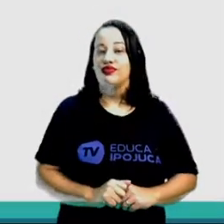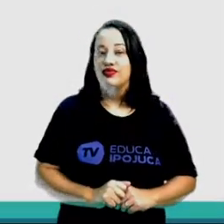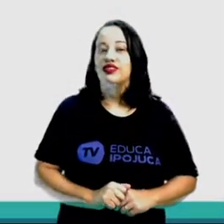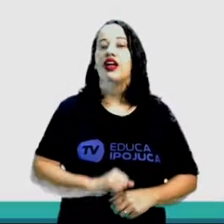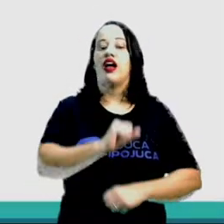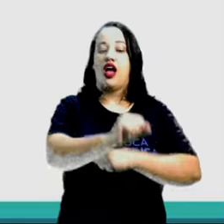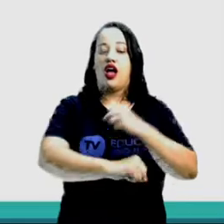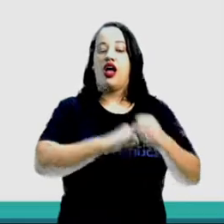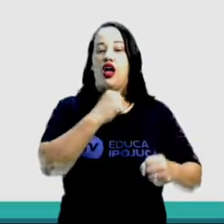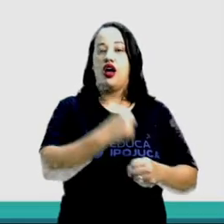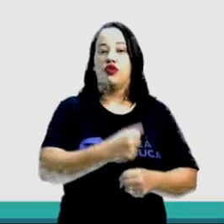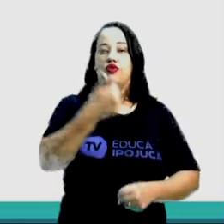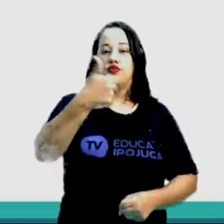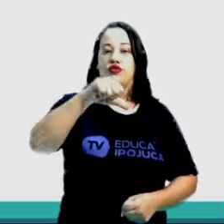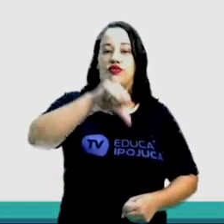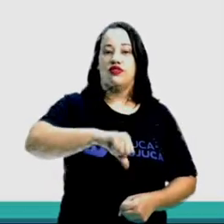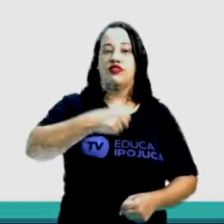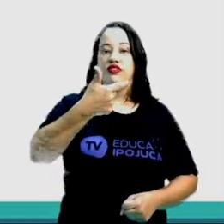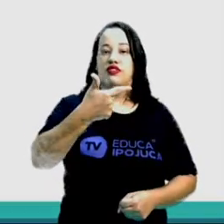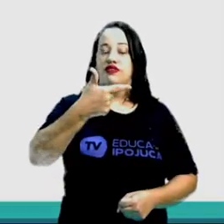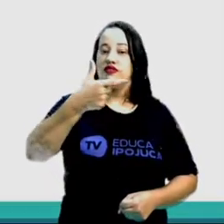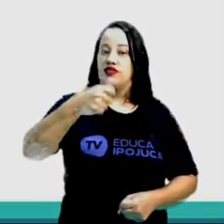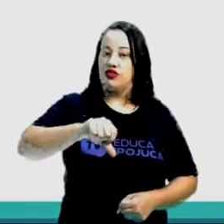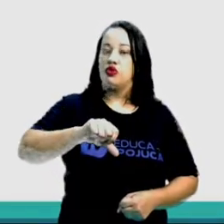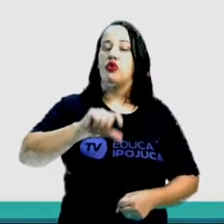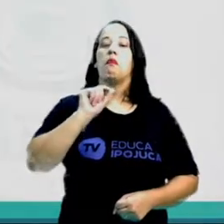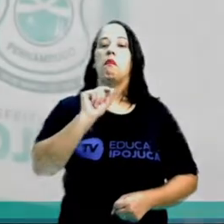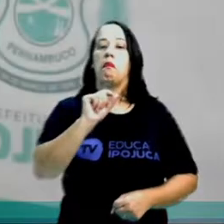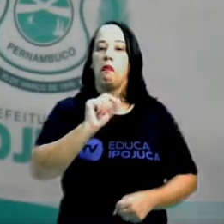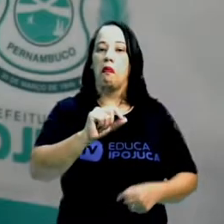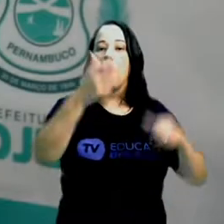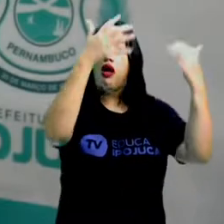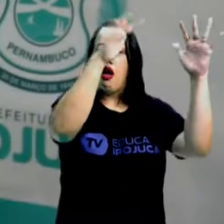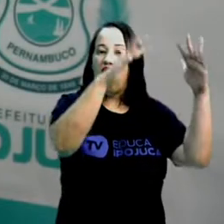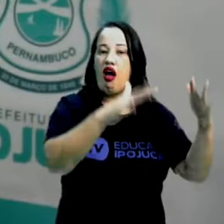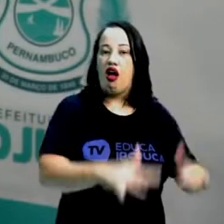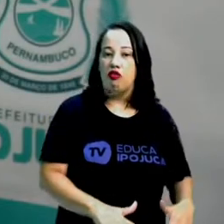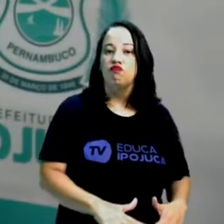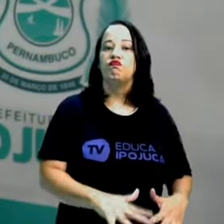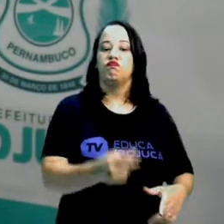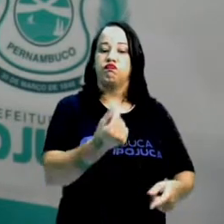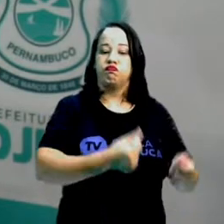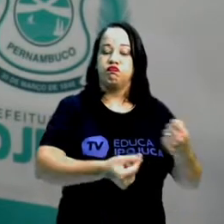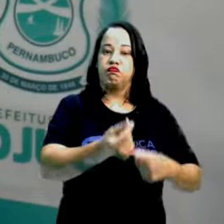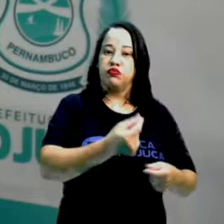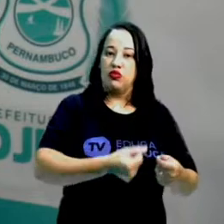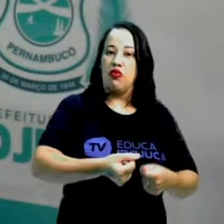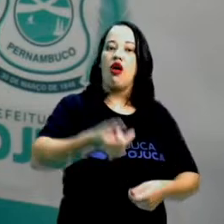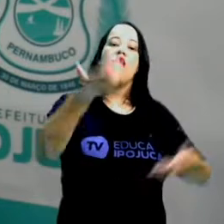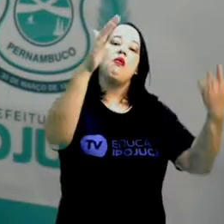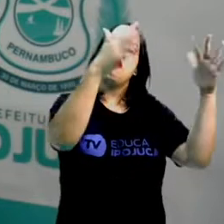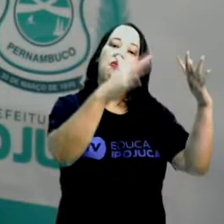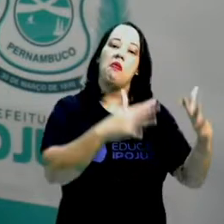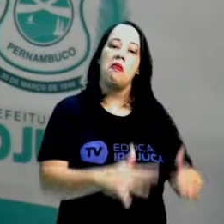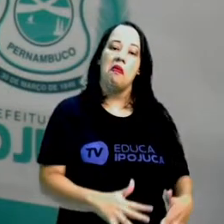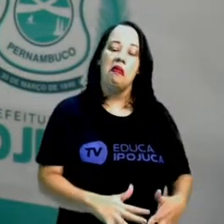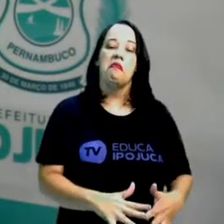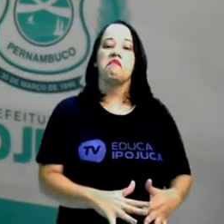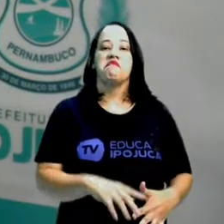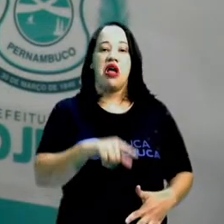de 29 ou grande depressão é a crise de 20 novo uma das maiores crises econômicas